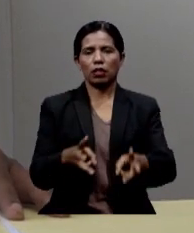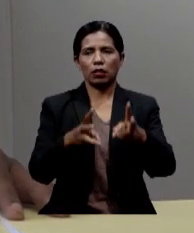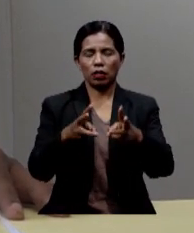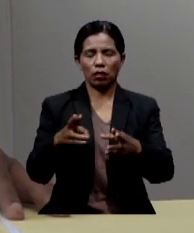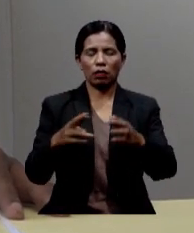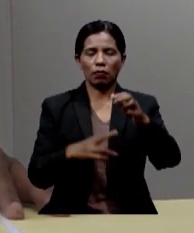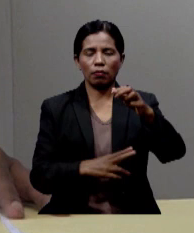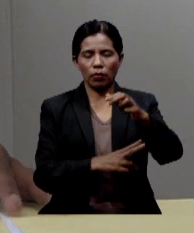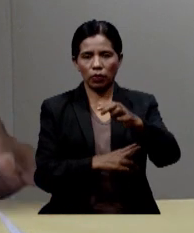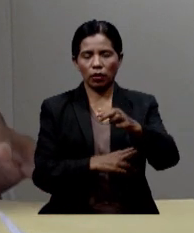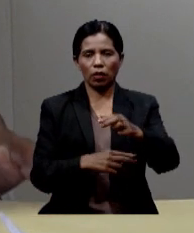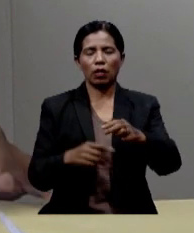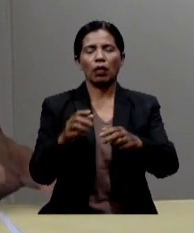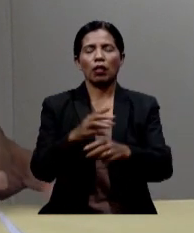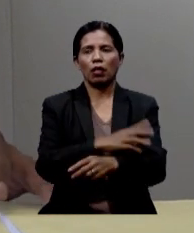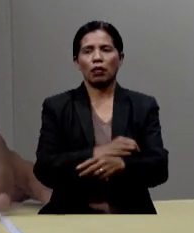ponti bacerne mas